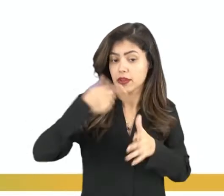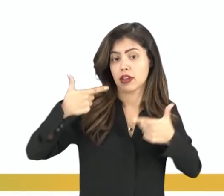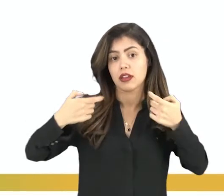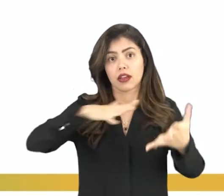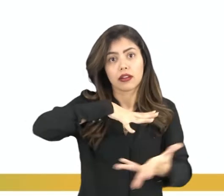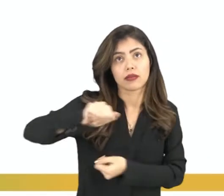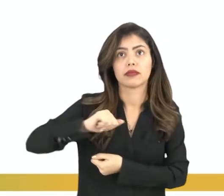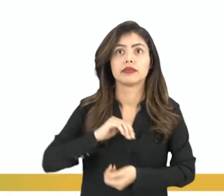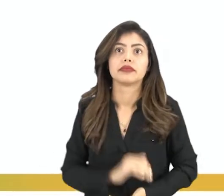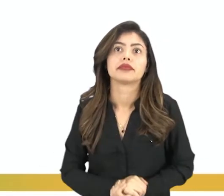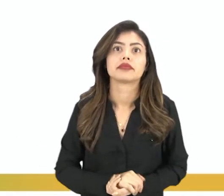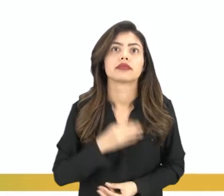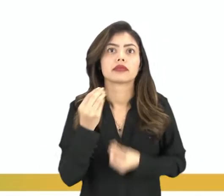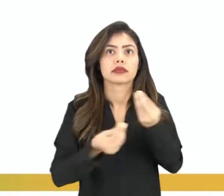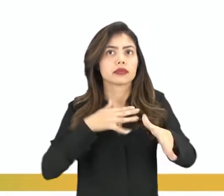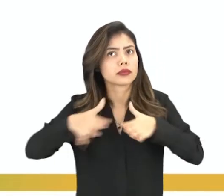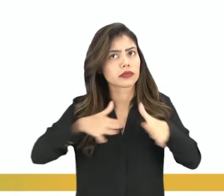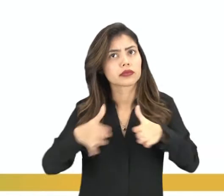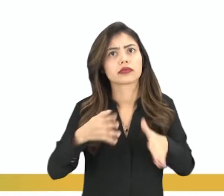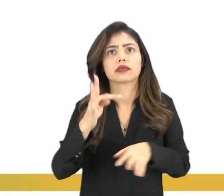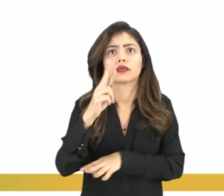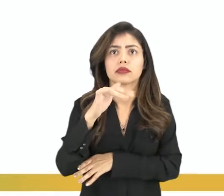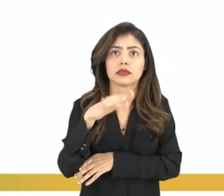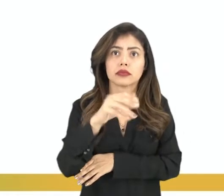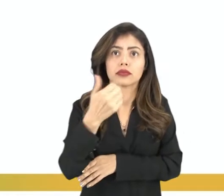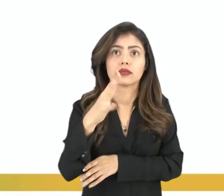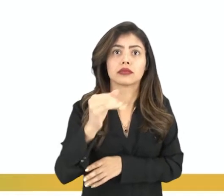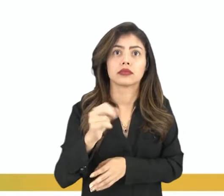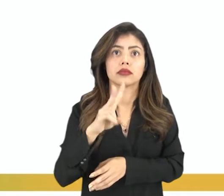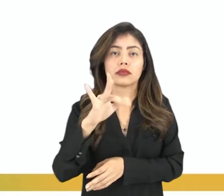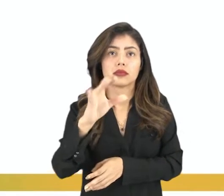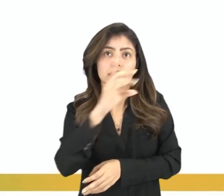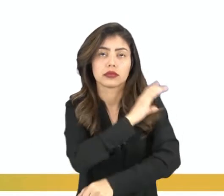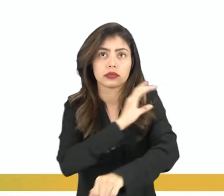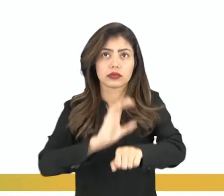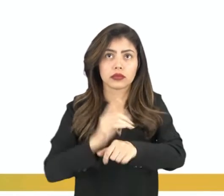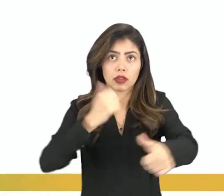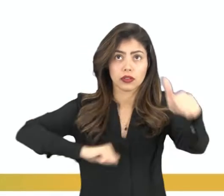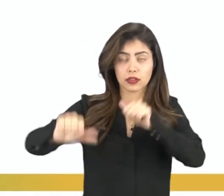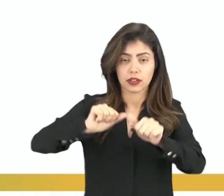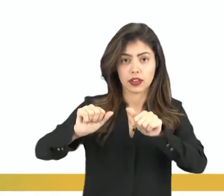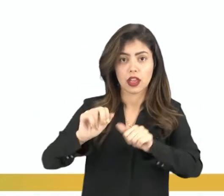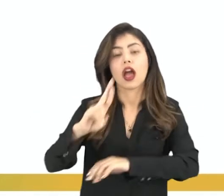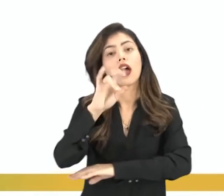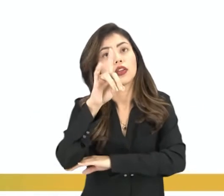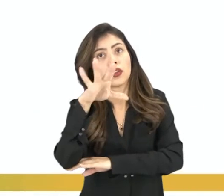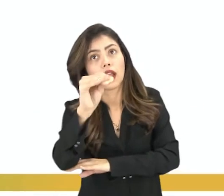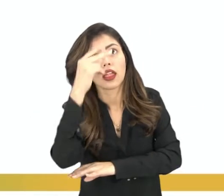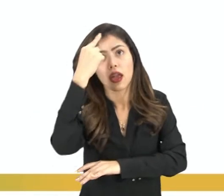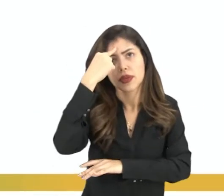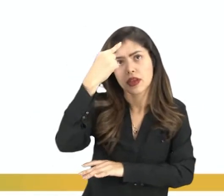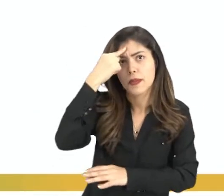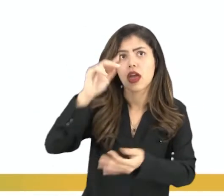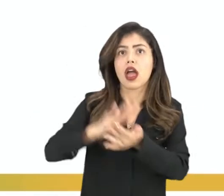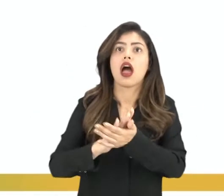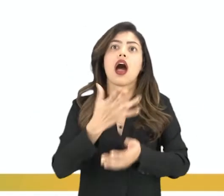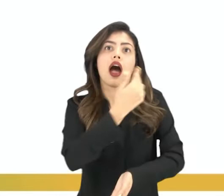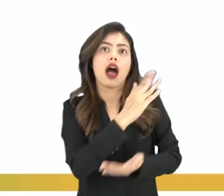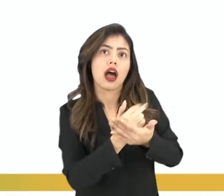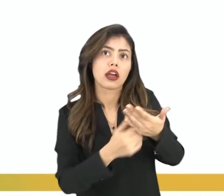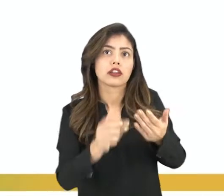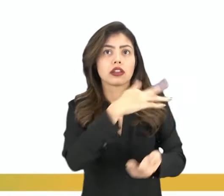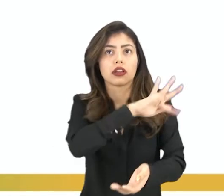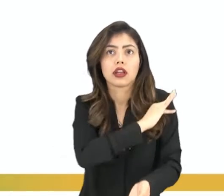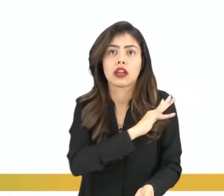Guerra Mundial como um movimento de contestação dos valores culturais, contrário à racionalidade, e a arte